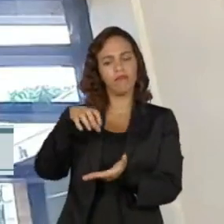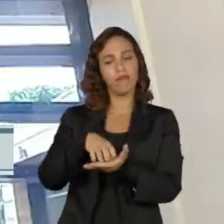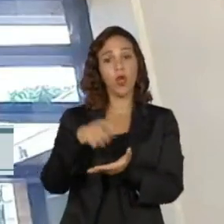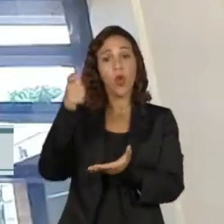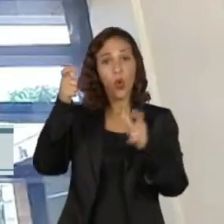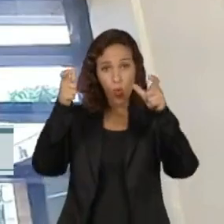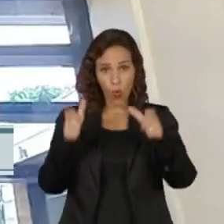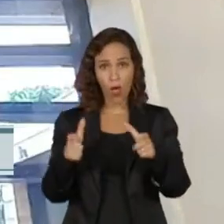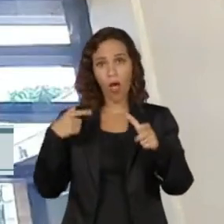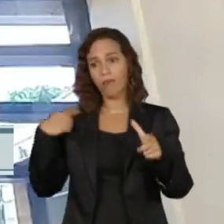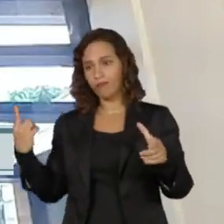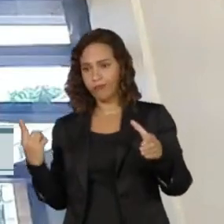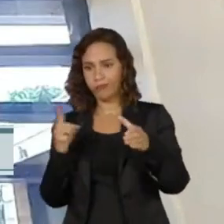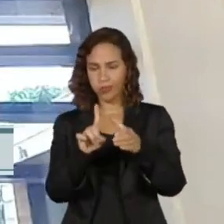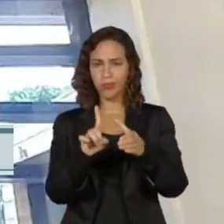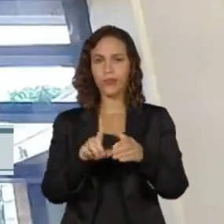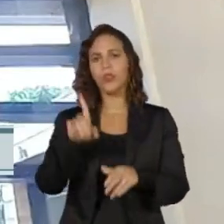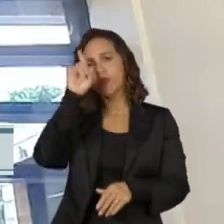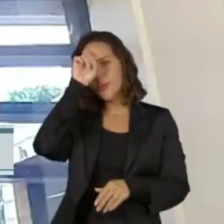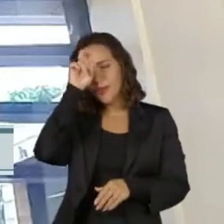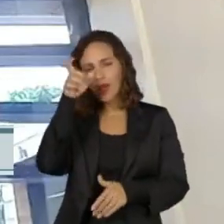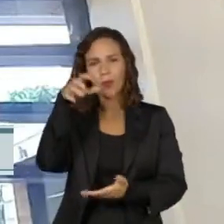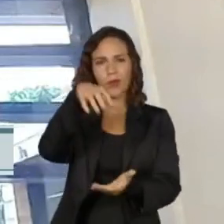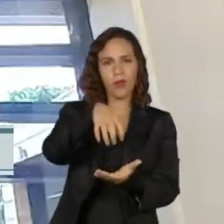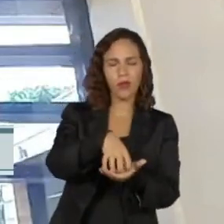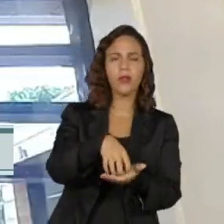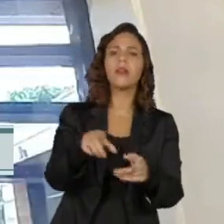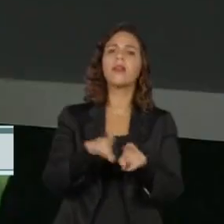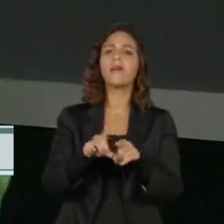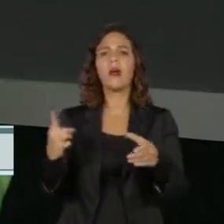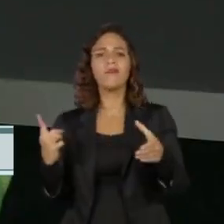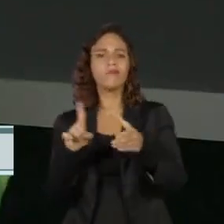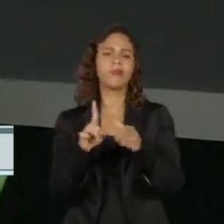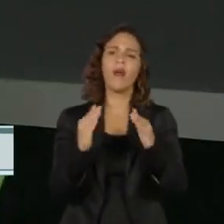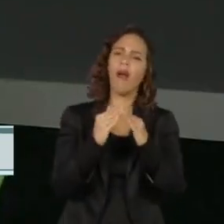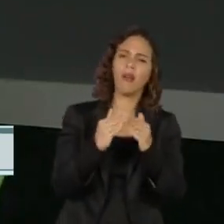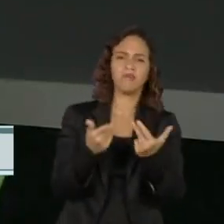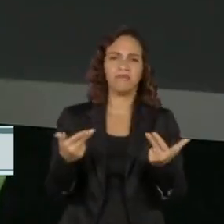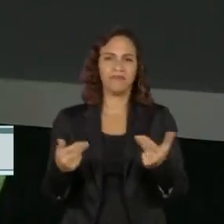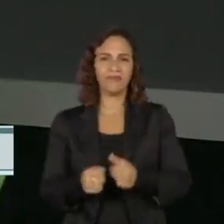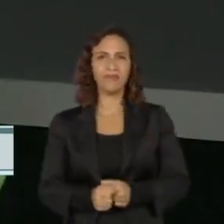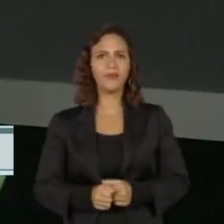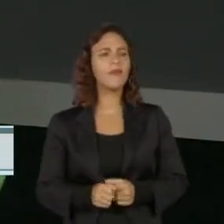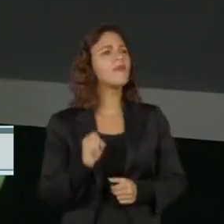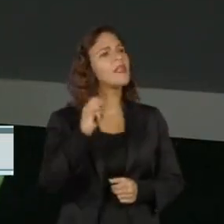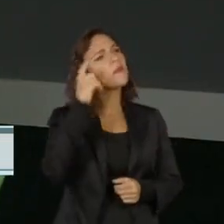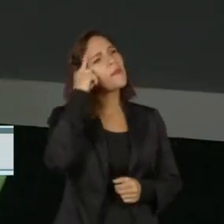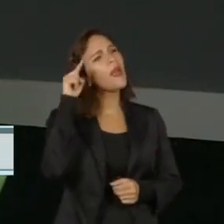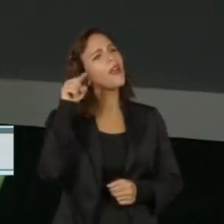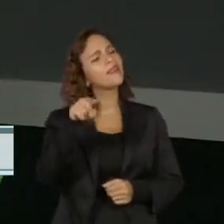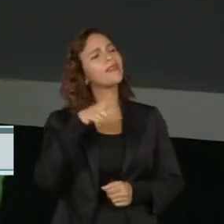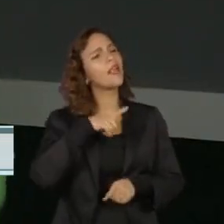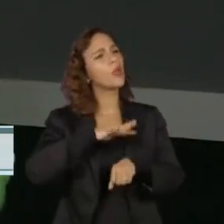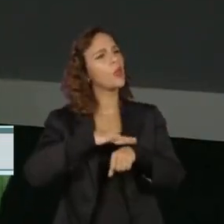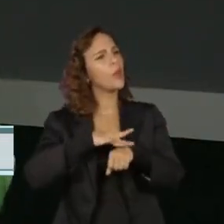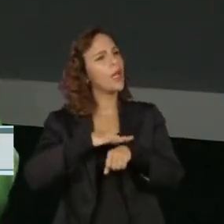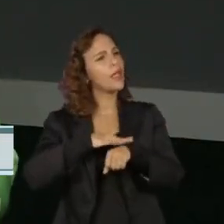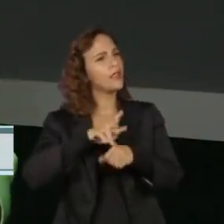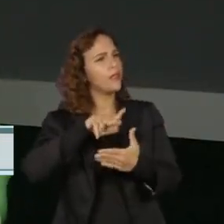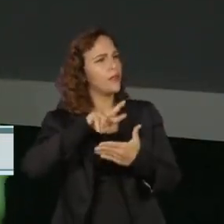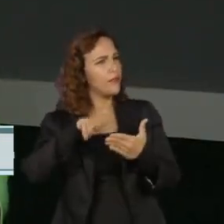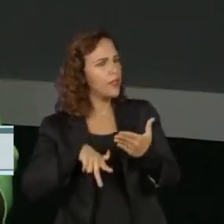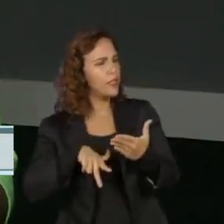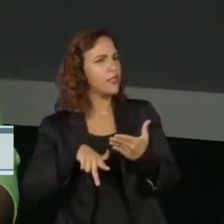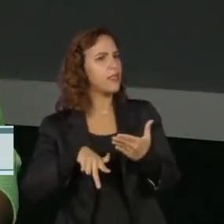Além da atuação em hospitais e clínicas, a gente pode ter também uma atuação em loco. E quando a gente pensa em patologias, quais